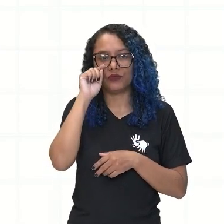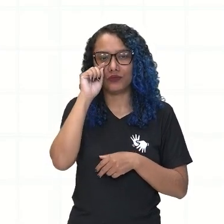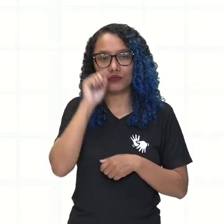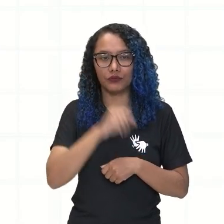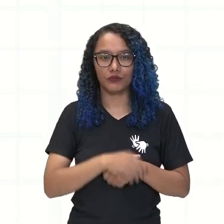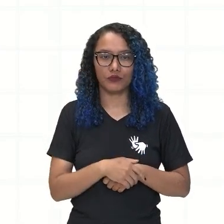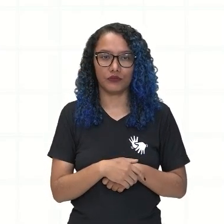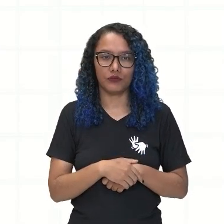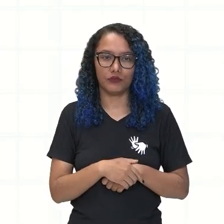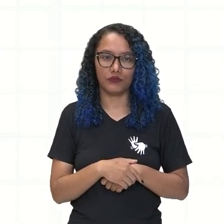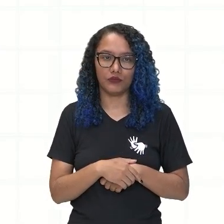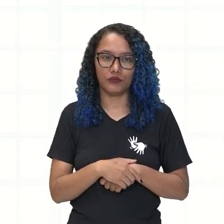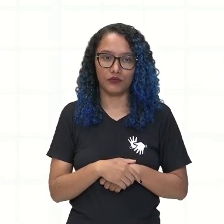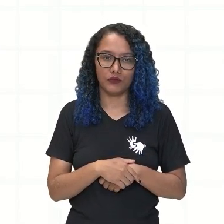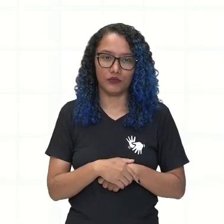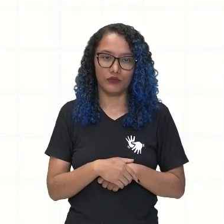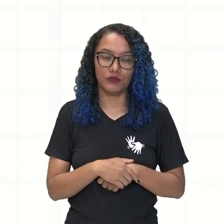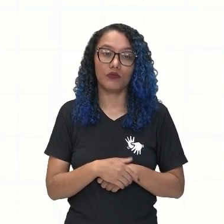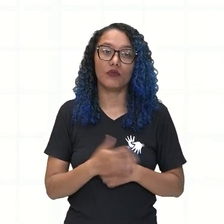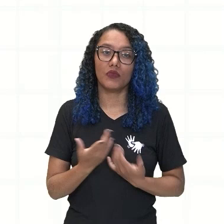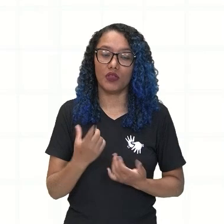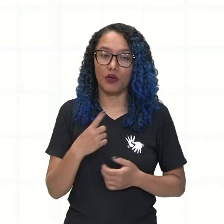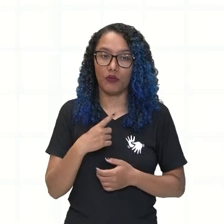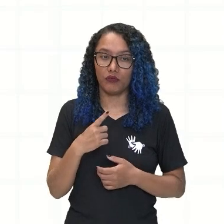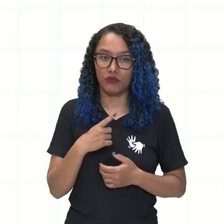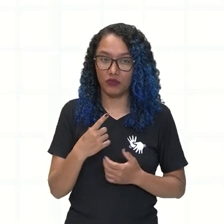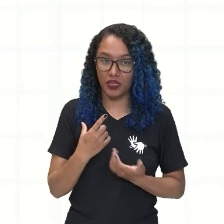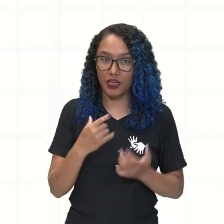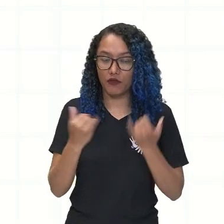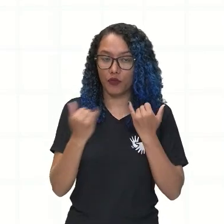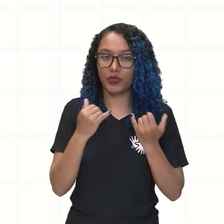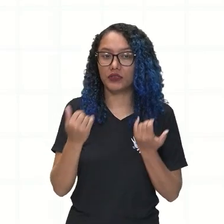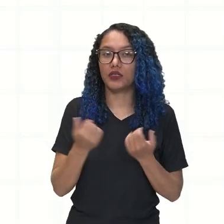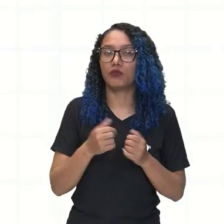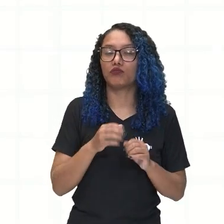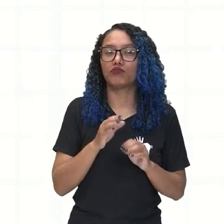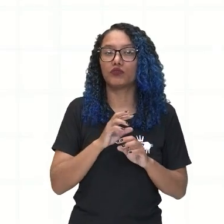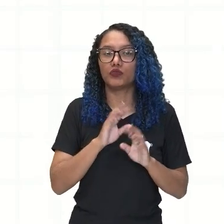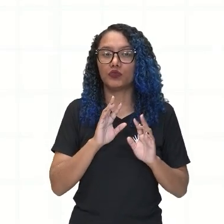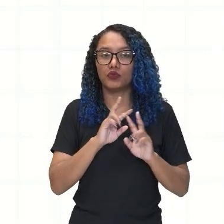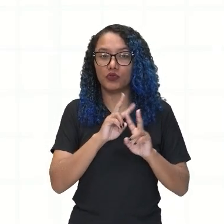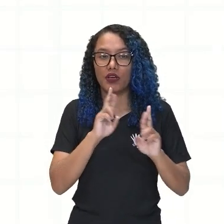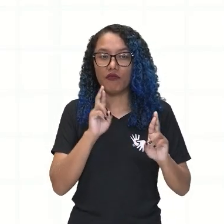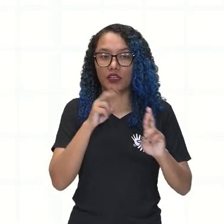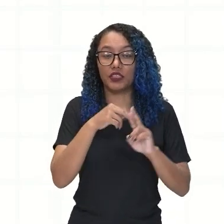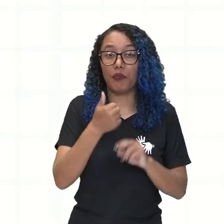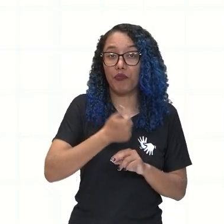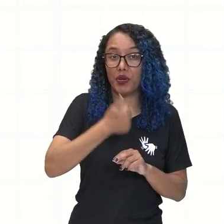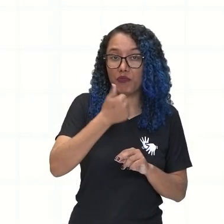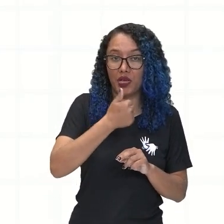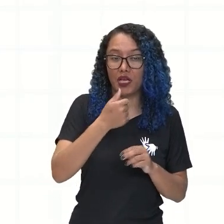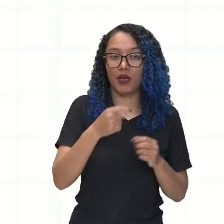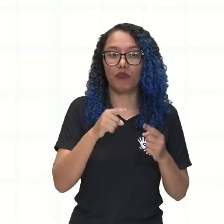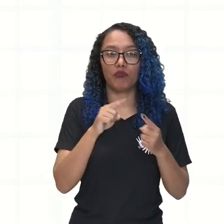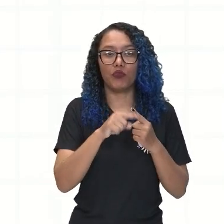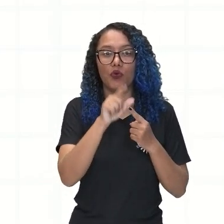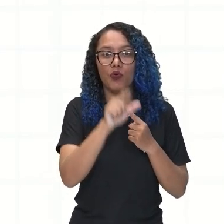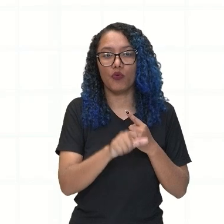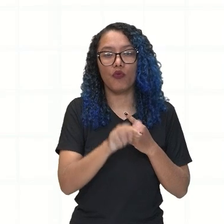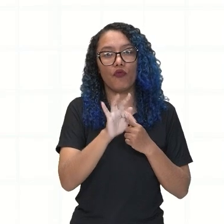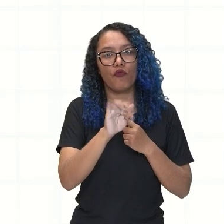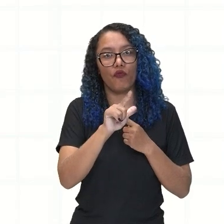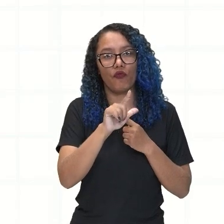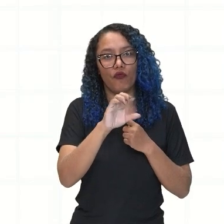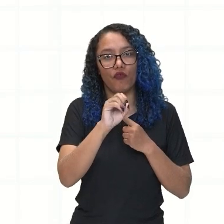da informação anterior a respeito da primeira descoberta que foi feita pelo Florentino Ameghino, e também temos aqui estudos